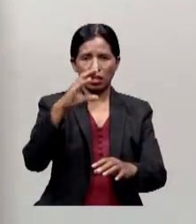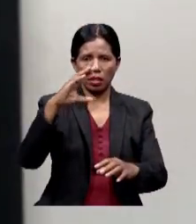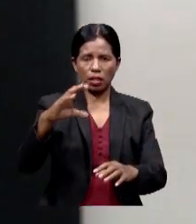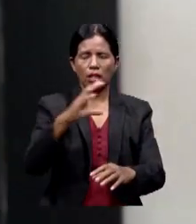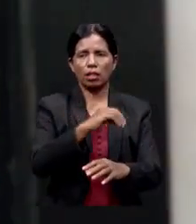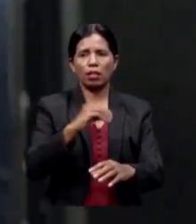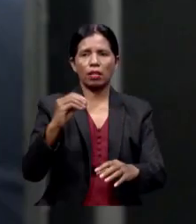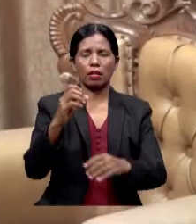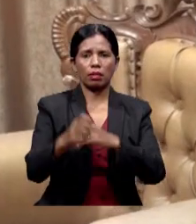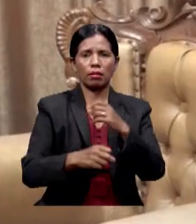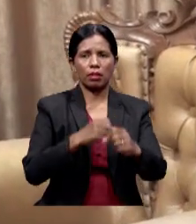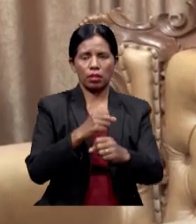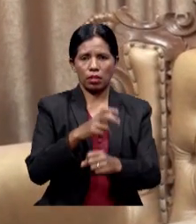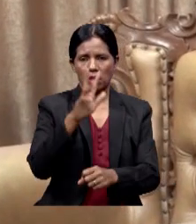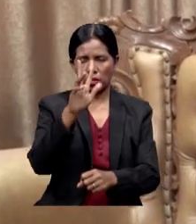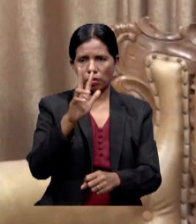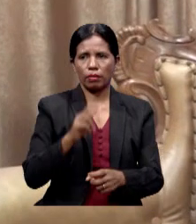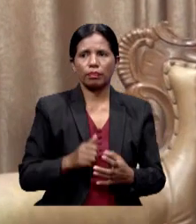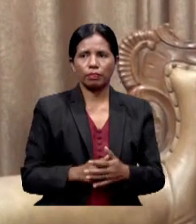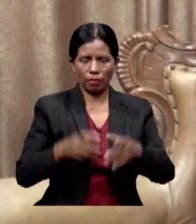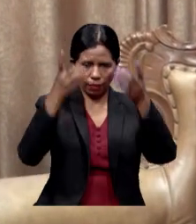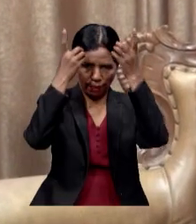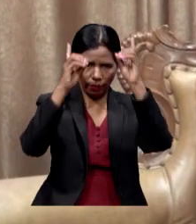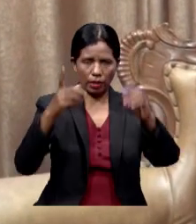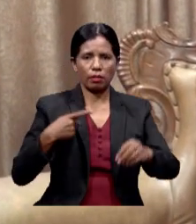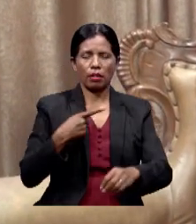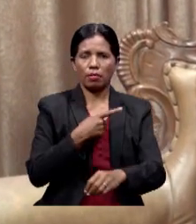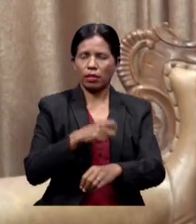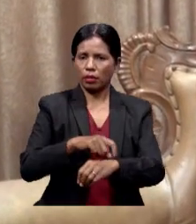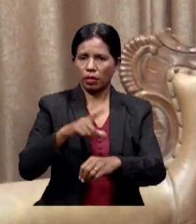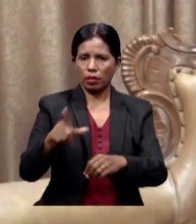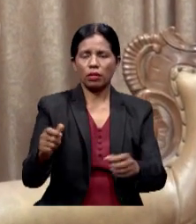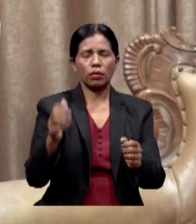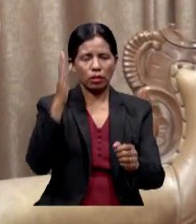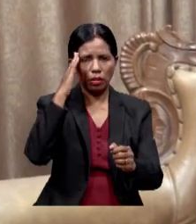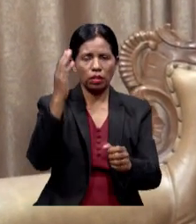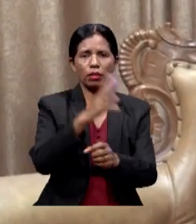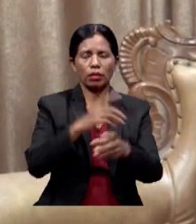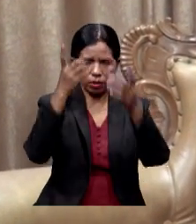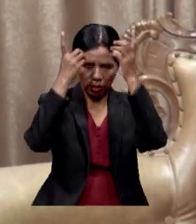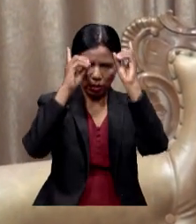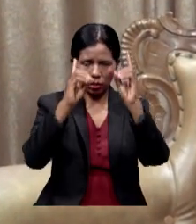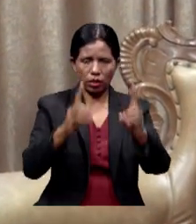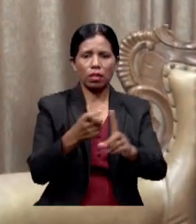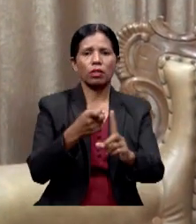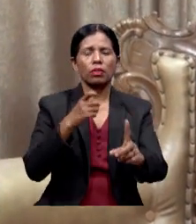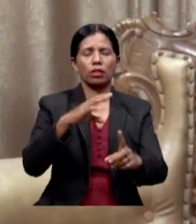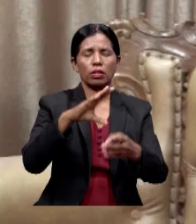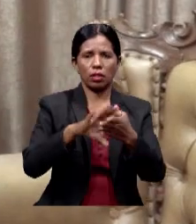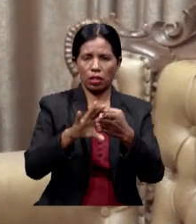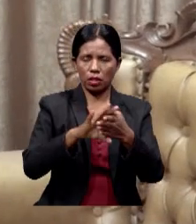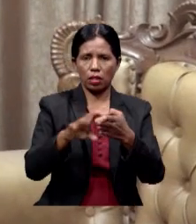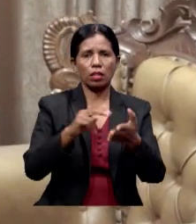ba mandato da toluk. Enquanto decisão Parlamento Nacional ne hodi anula decisão anterior lihusi carta